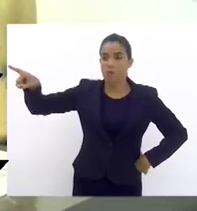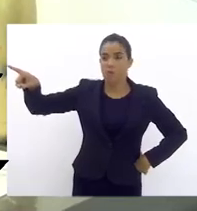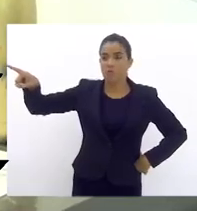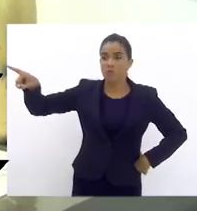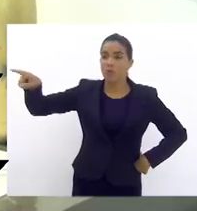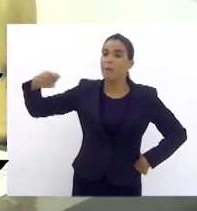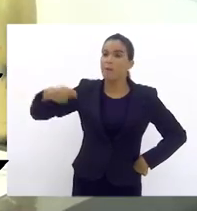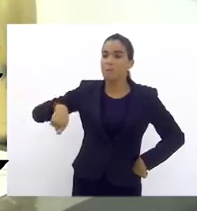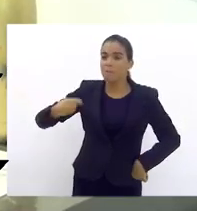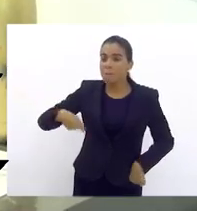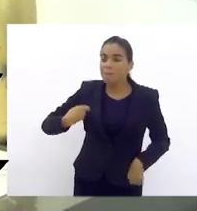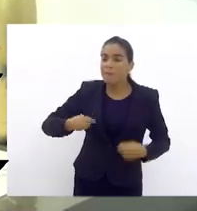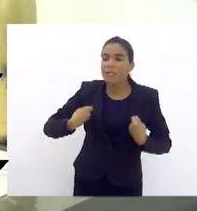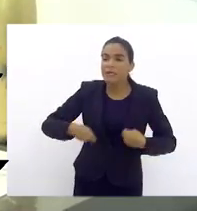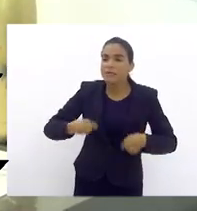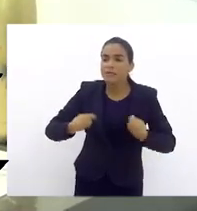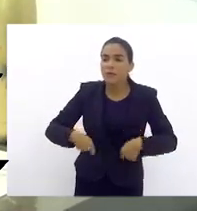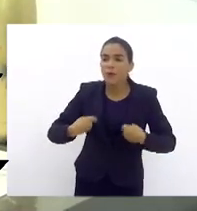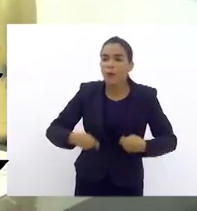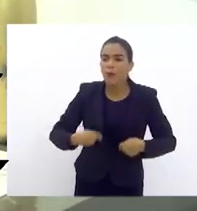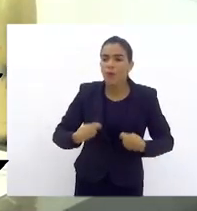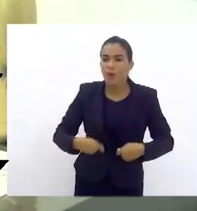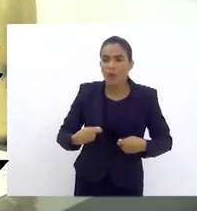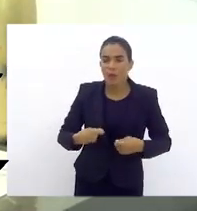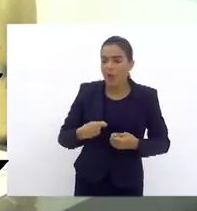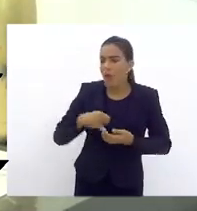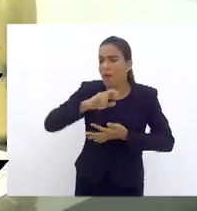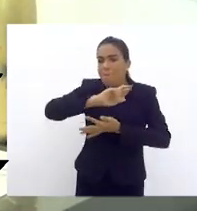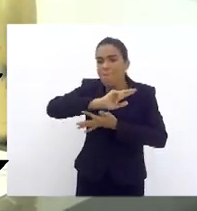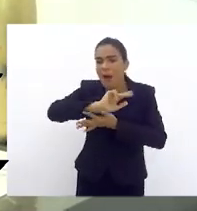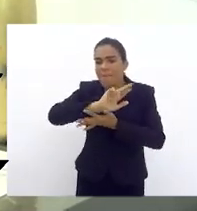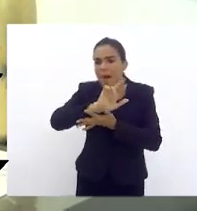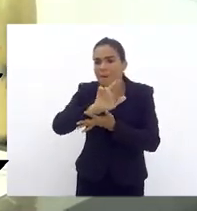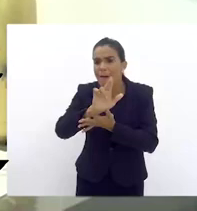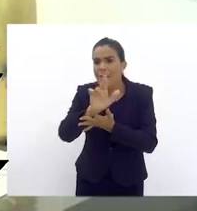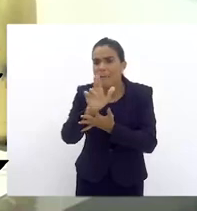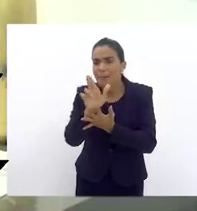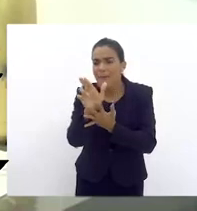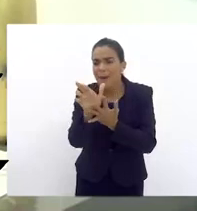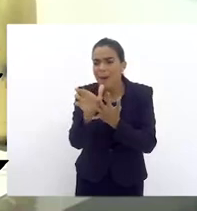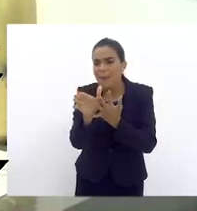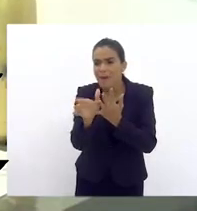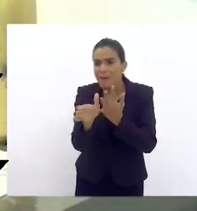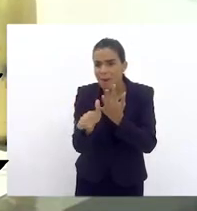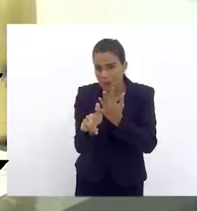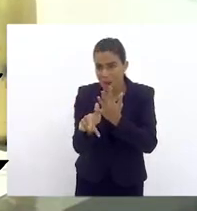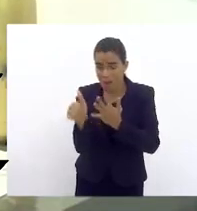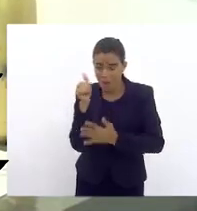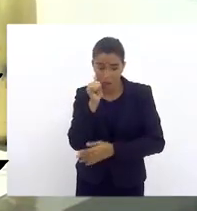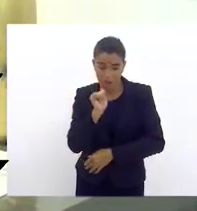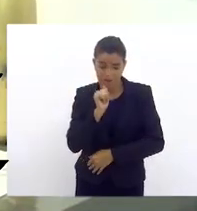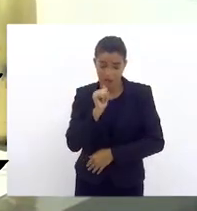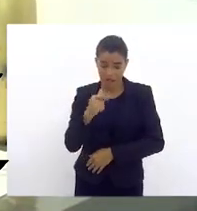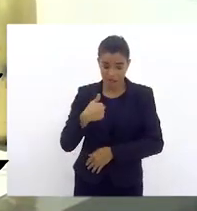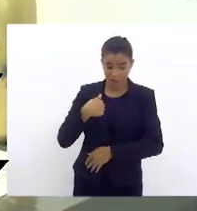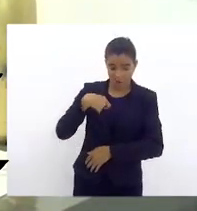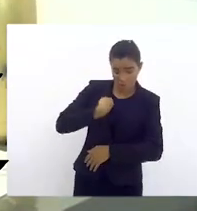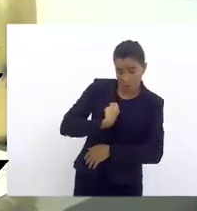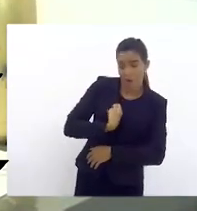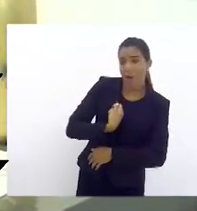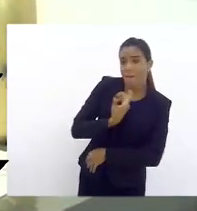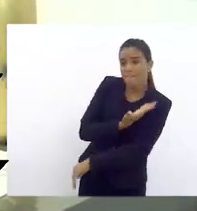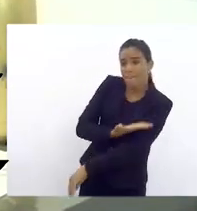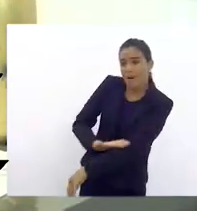tem que pegar um punhado um combo um combo dessas mulheres que se diz branca que